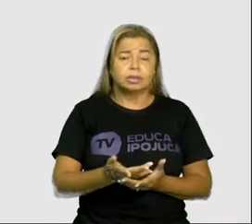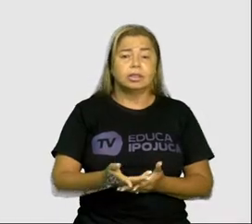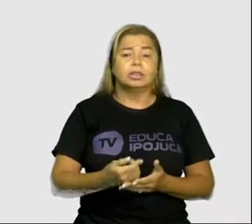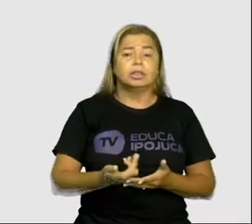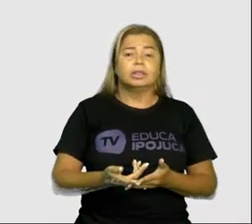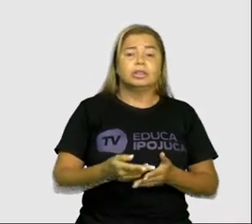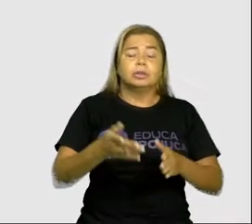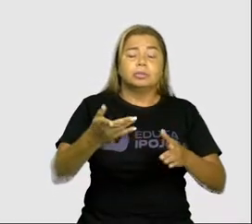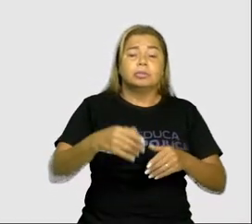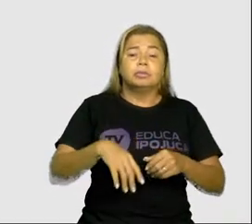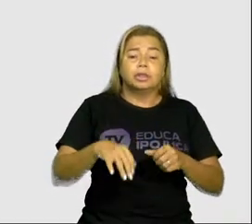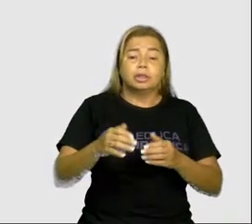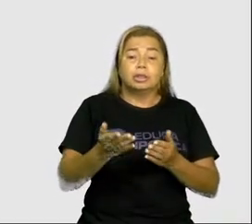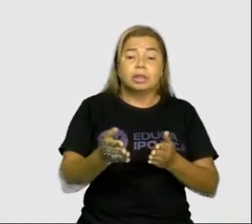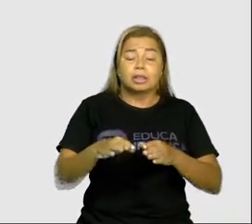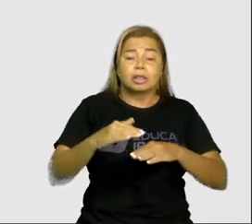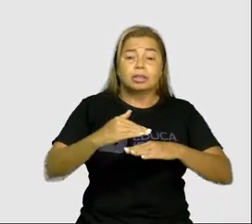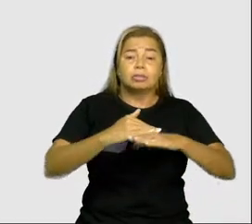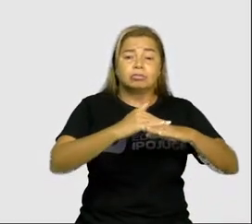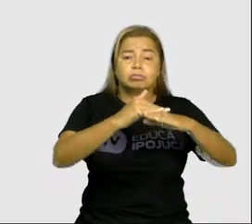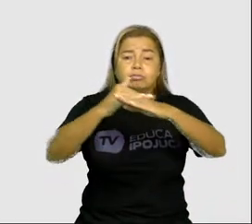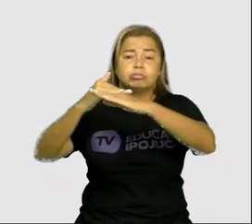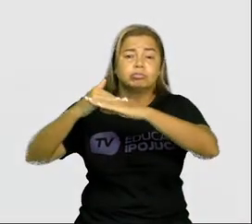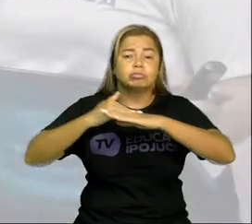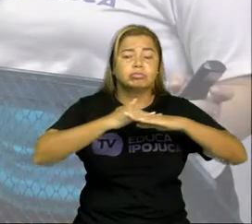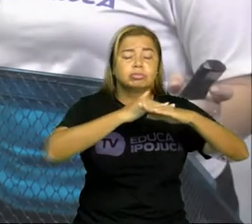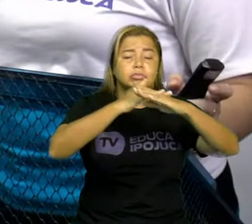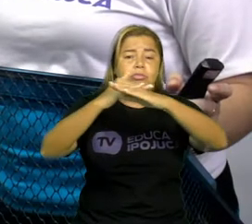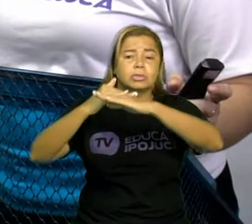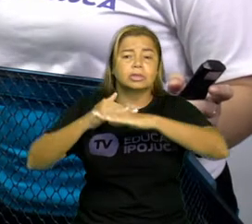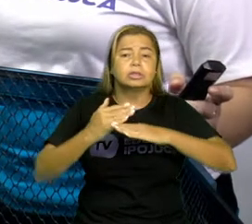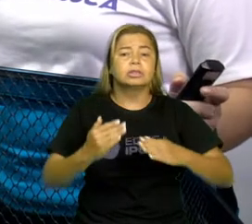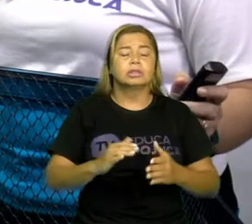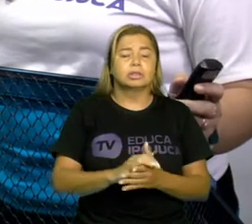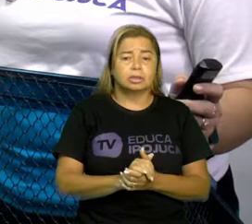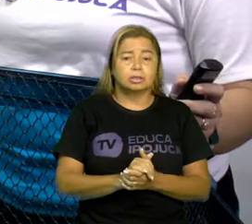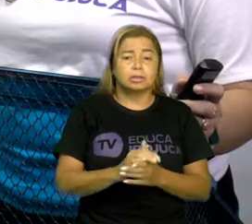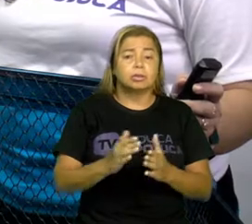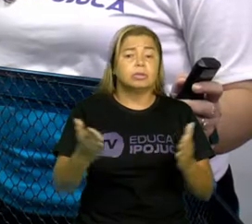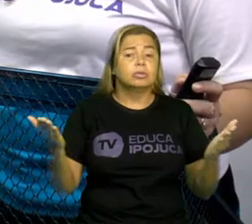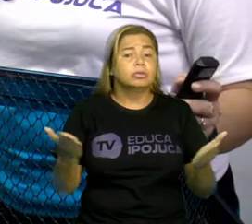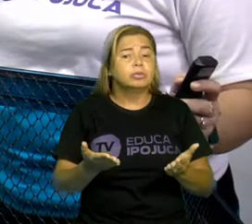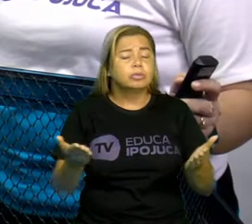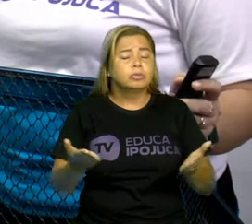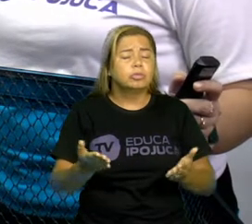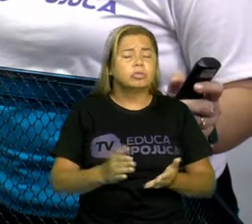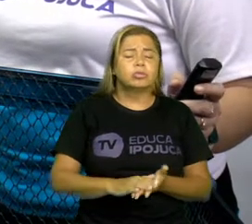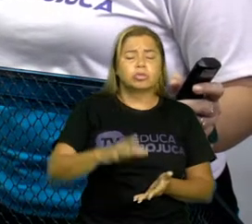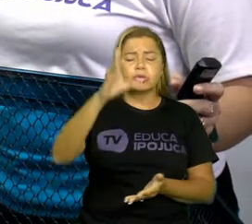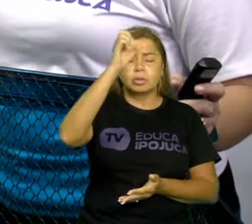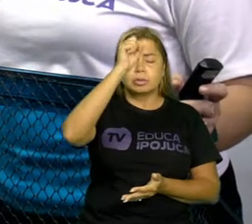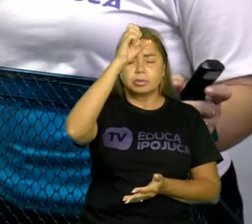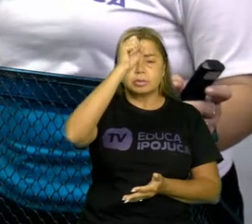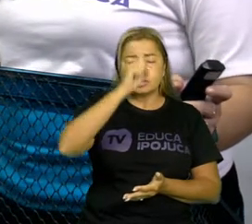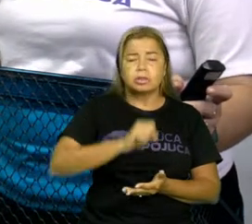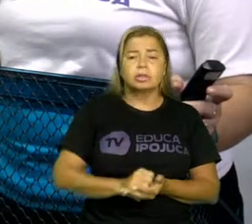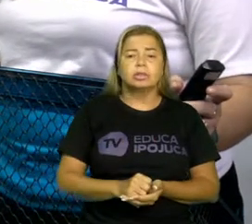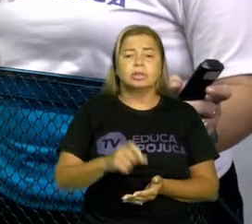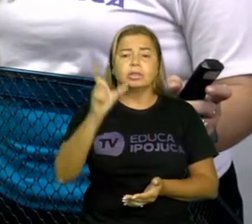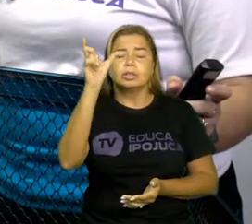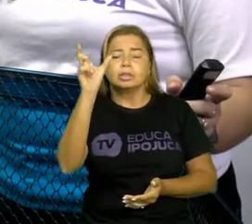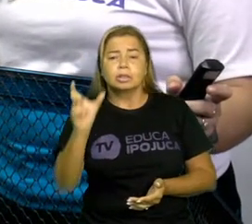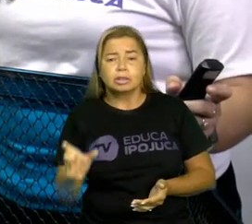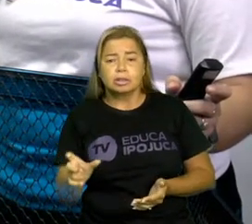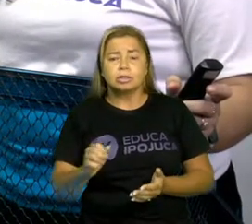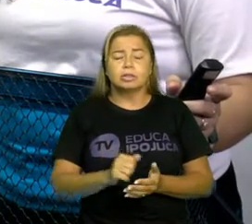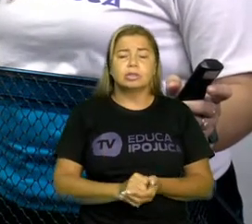São apenas alguns exemplos, certo? Então, a gente vai estudar algumas dessas características,